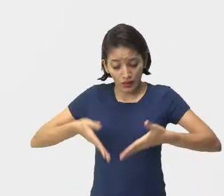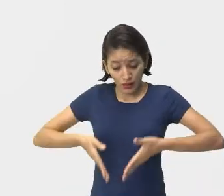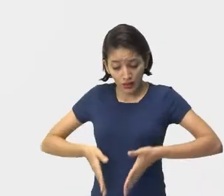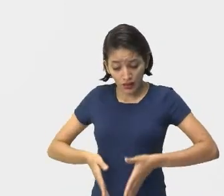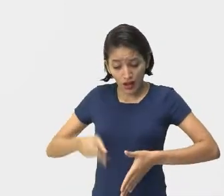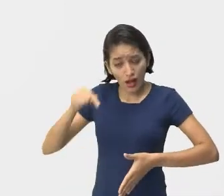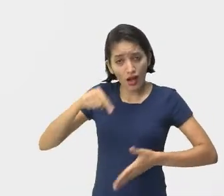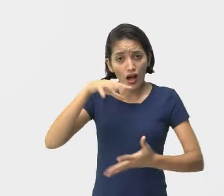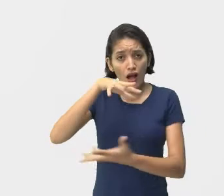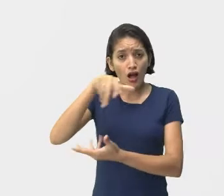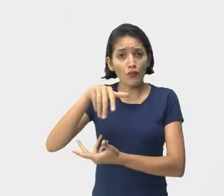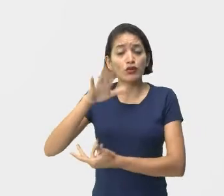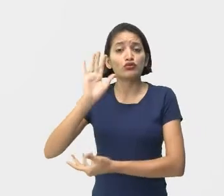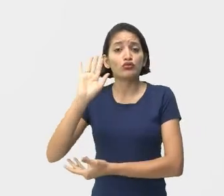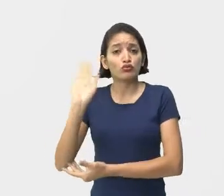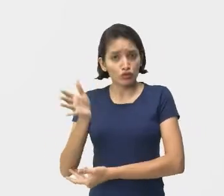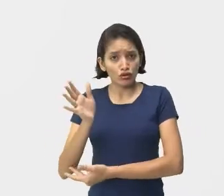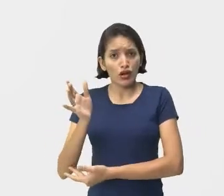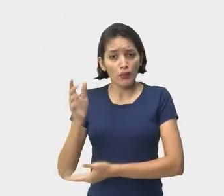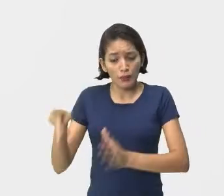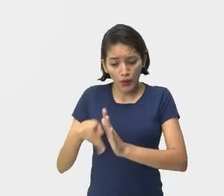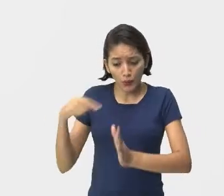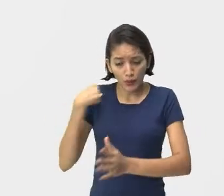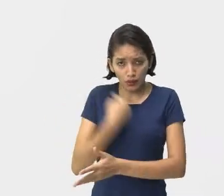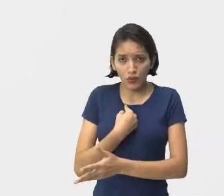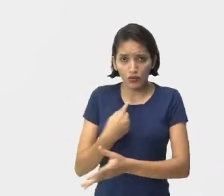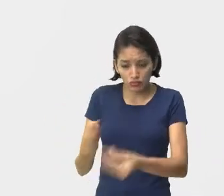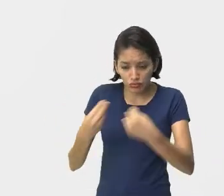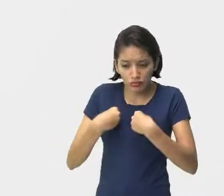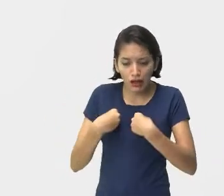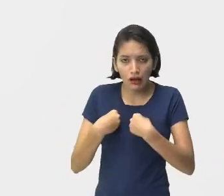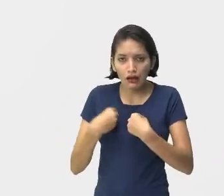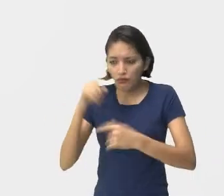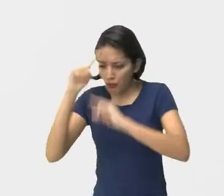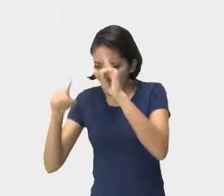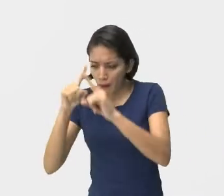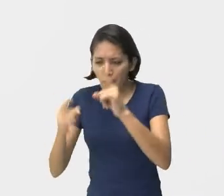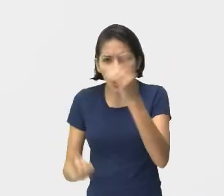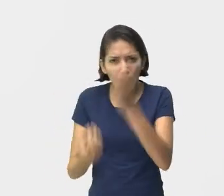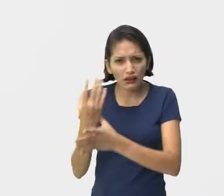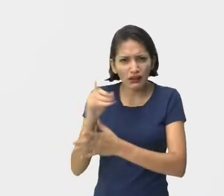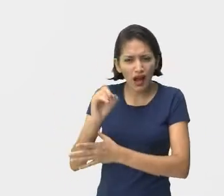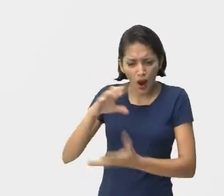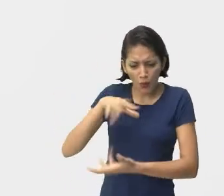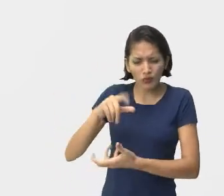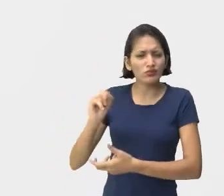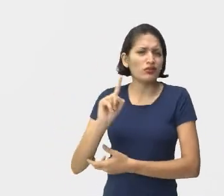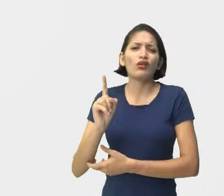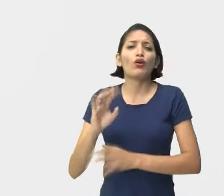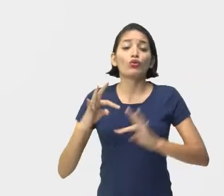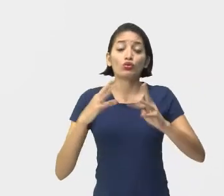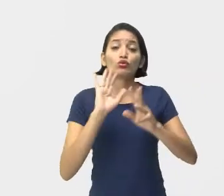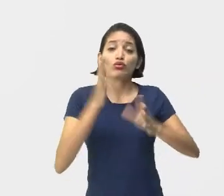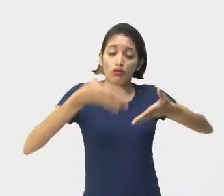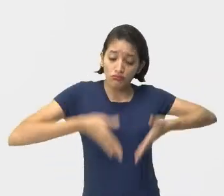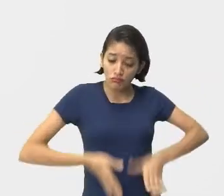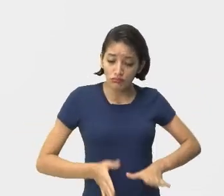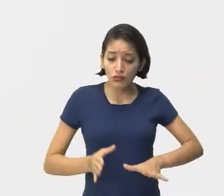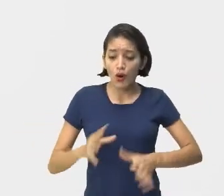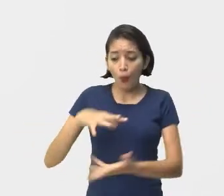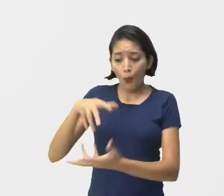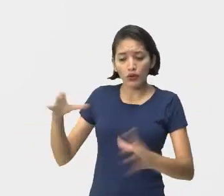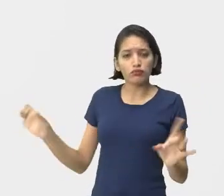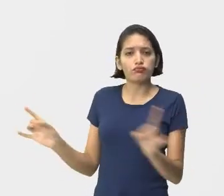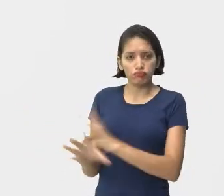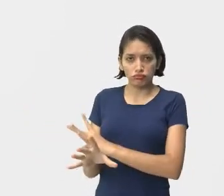num mundo que já está colocado para nós. Ninguém vai inventar o mundo, né? Todo mundo que nasce já nasce no mundo pronto.